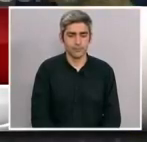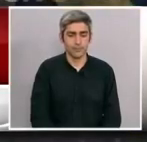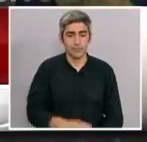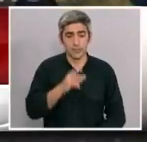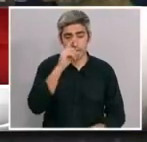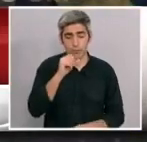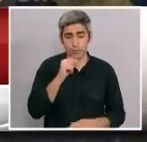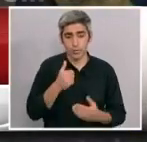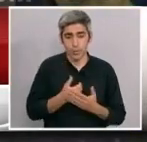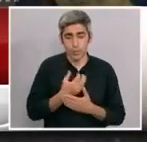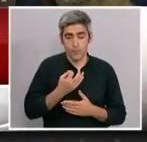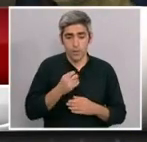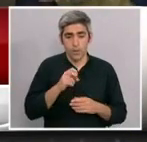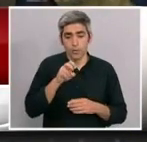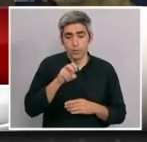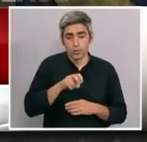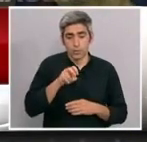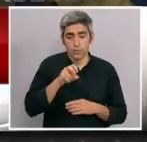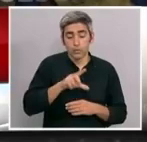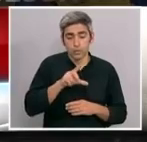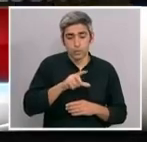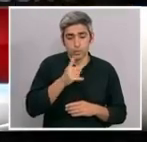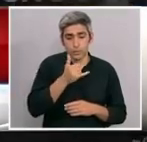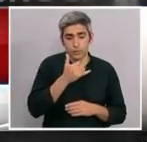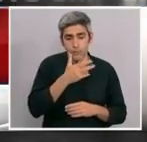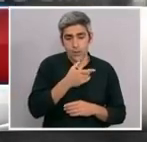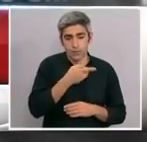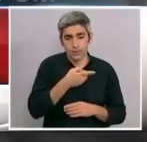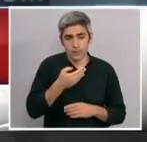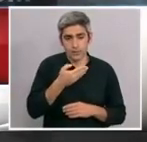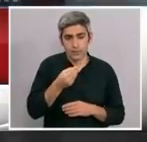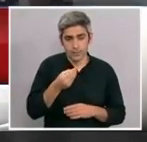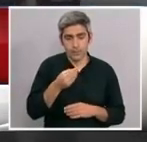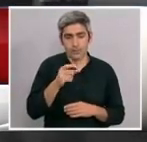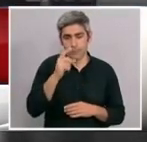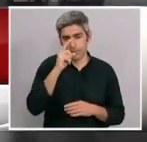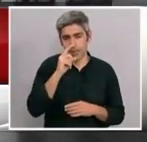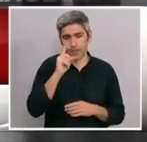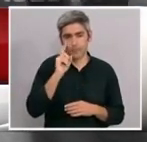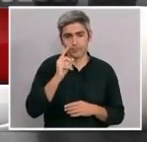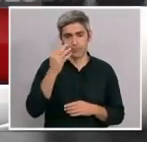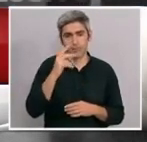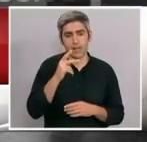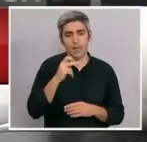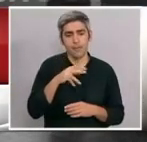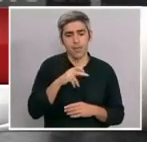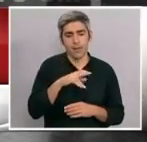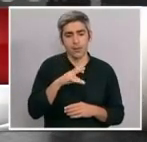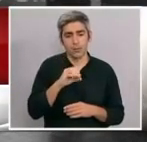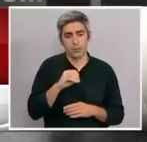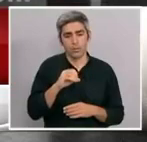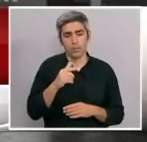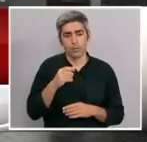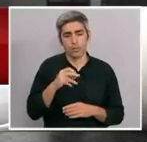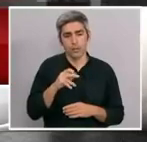Salazar morreu em julho de 1970. Rosália recorda que Américo Tomás continuava ainda a ir